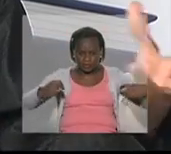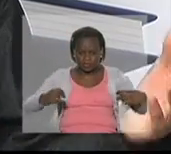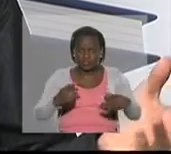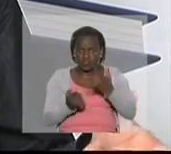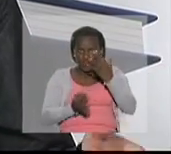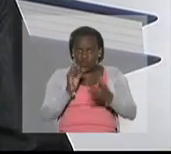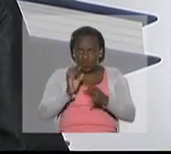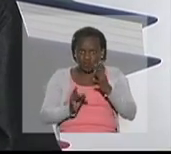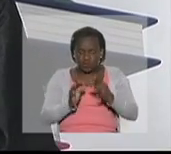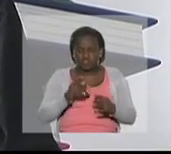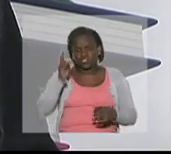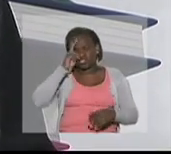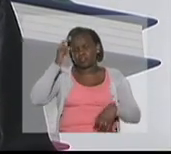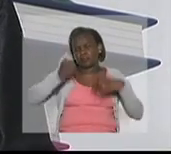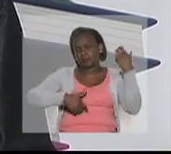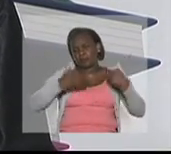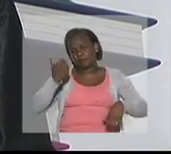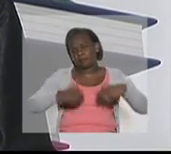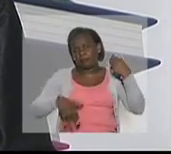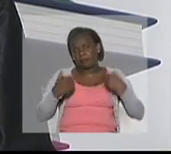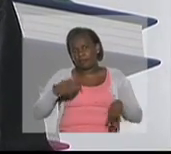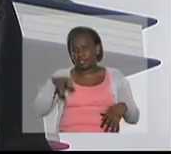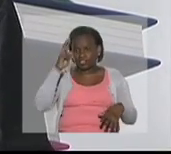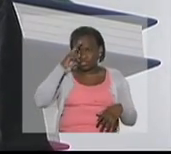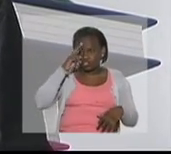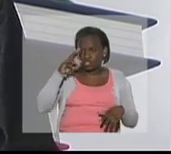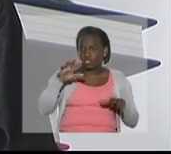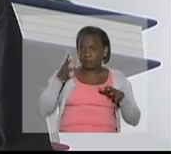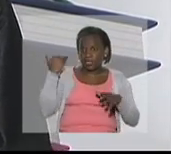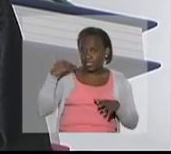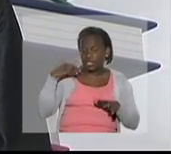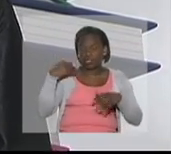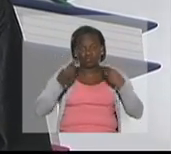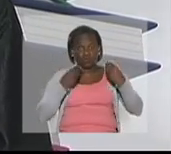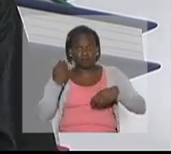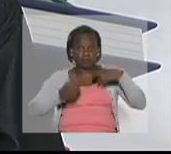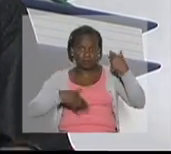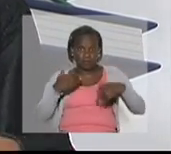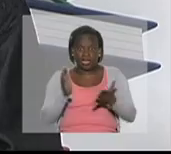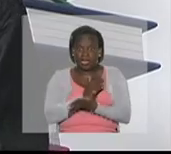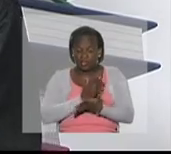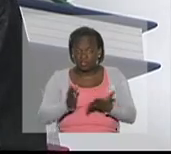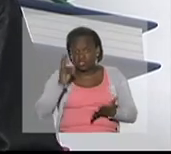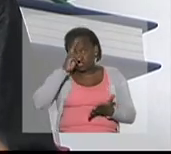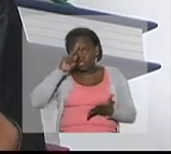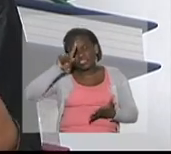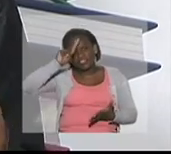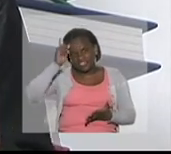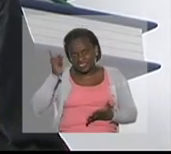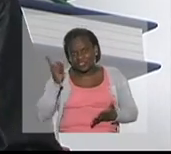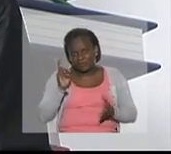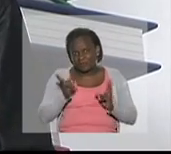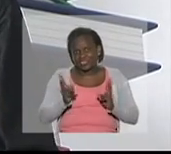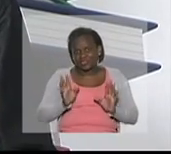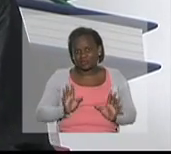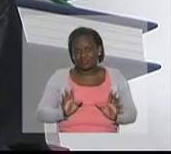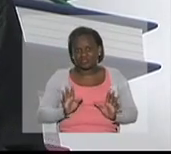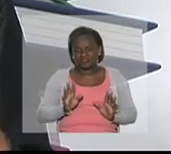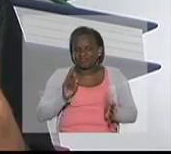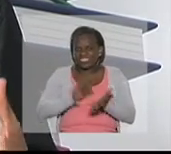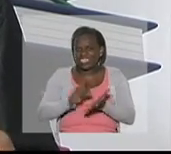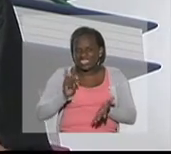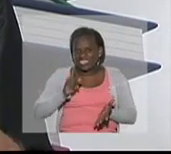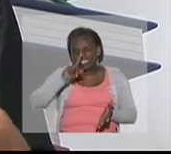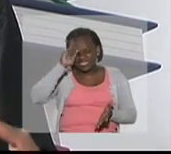em volta de uma fogueira, contar as suas histórias, contar as histórias do seu povo. Algumas histórias são histórias que foram inventadas mesmo, né?